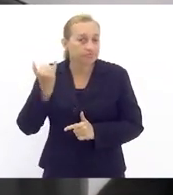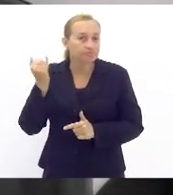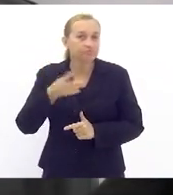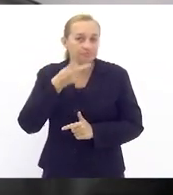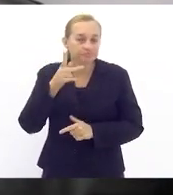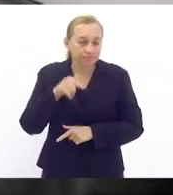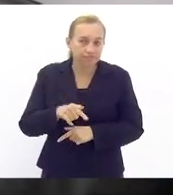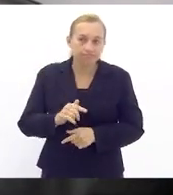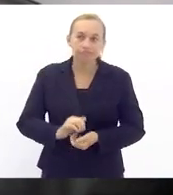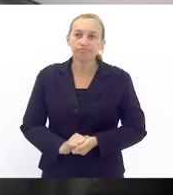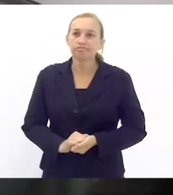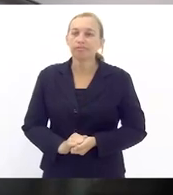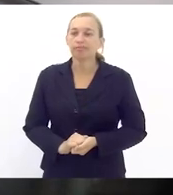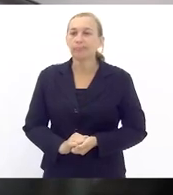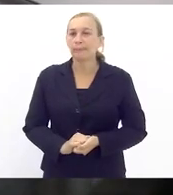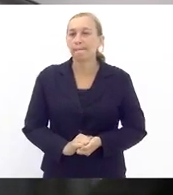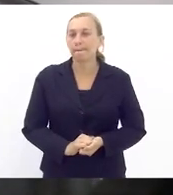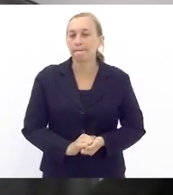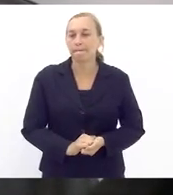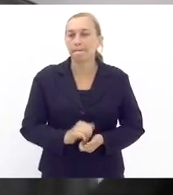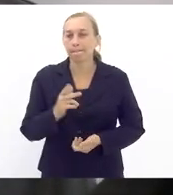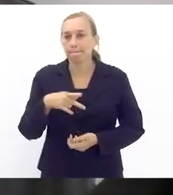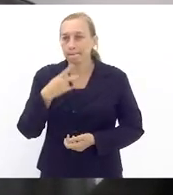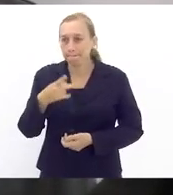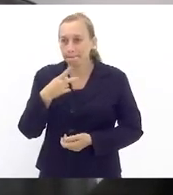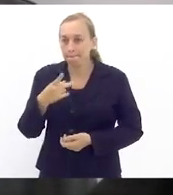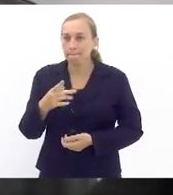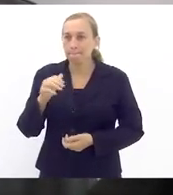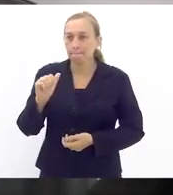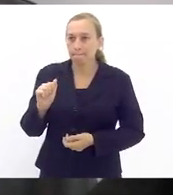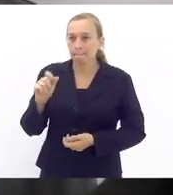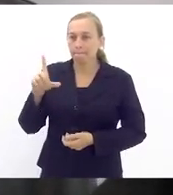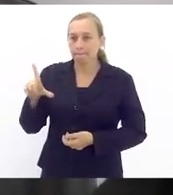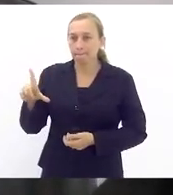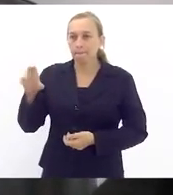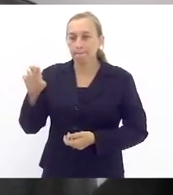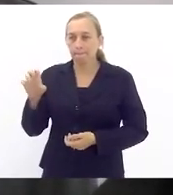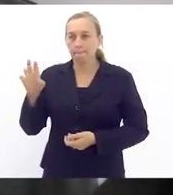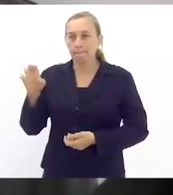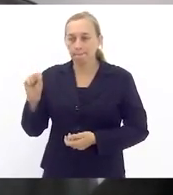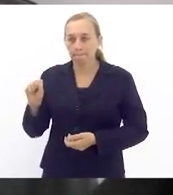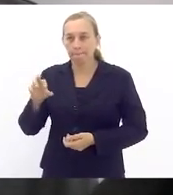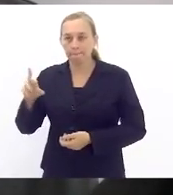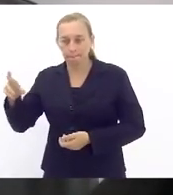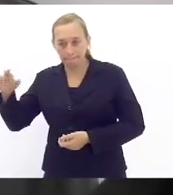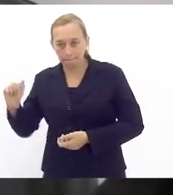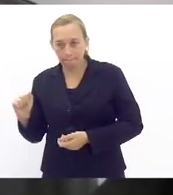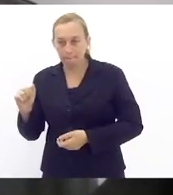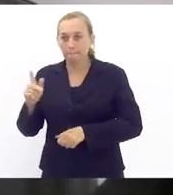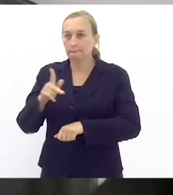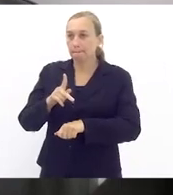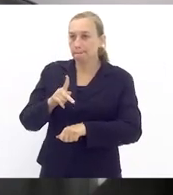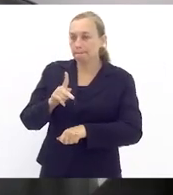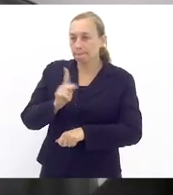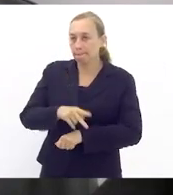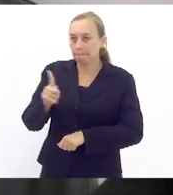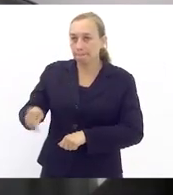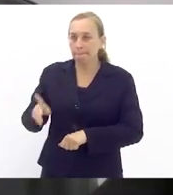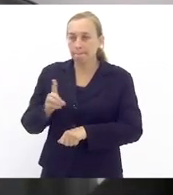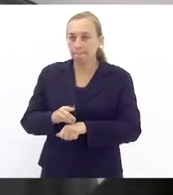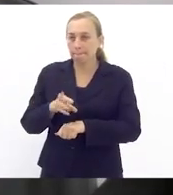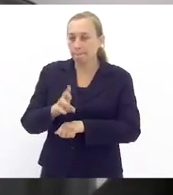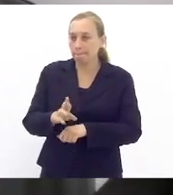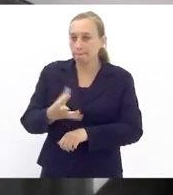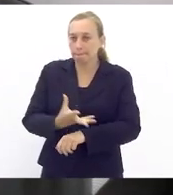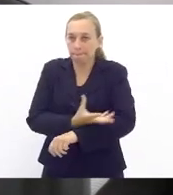aqui e a fala da Alessandra professora e doutoranda que me emocionou muito